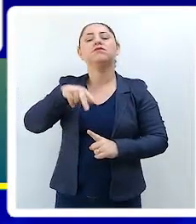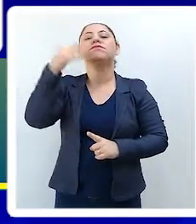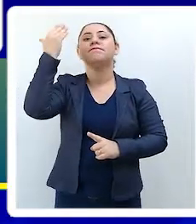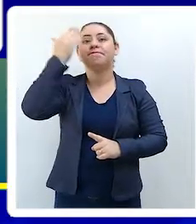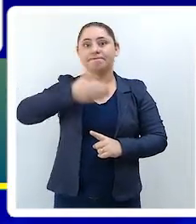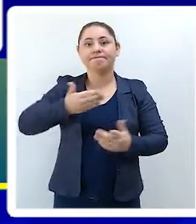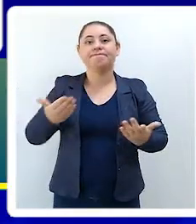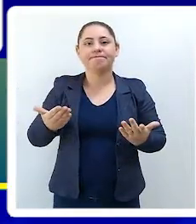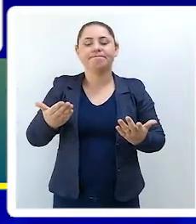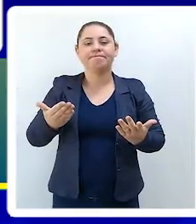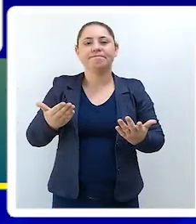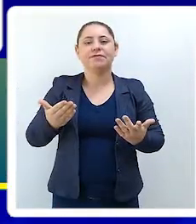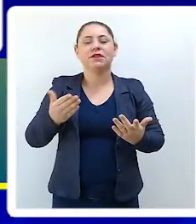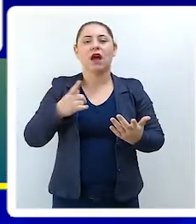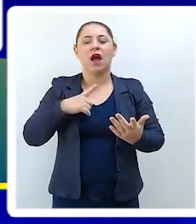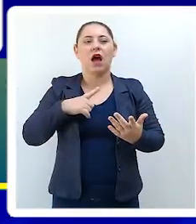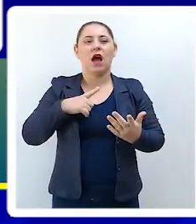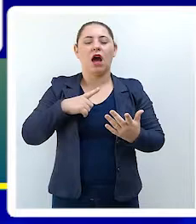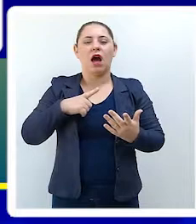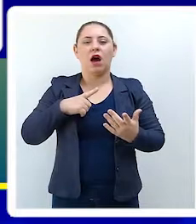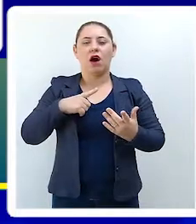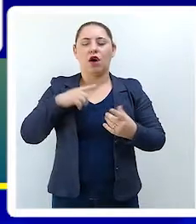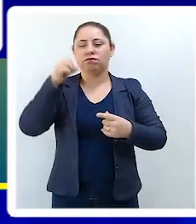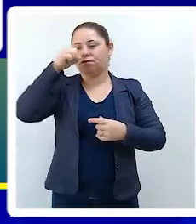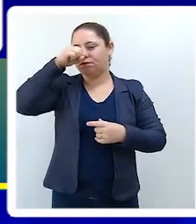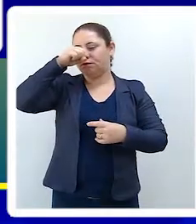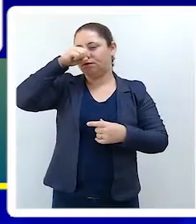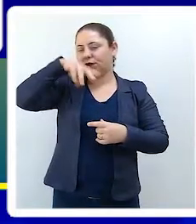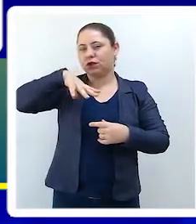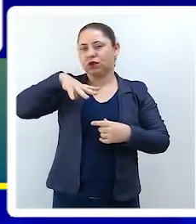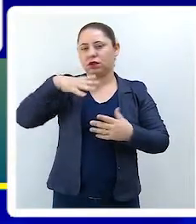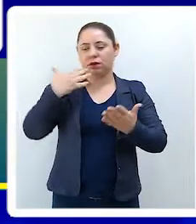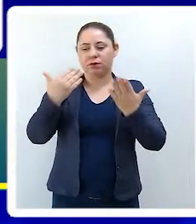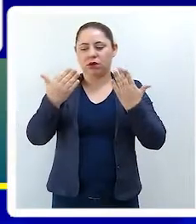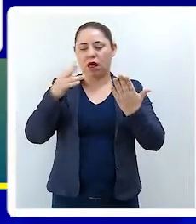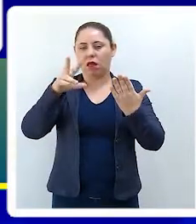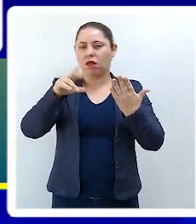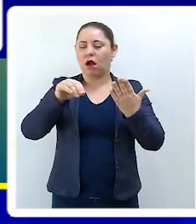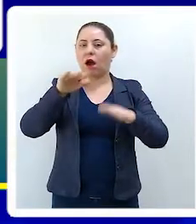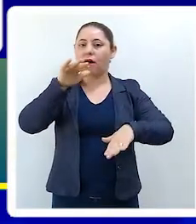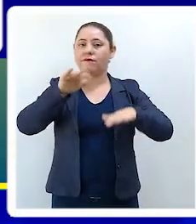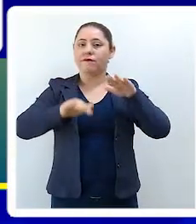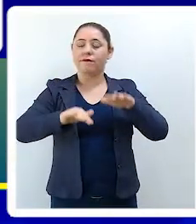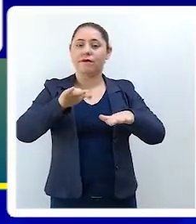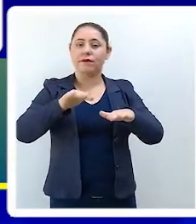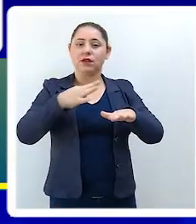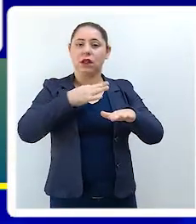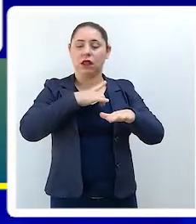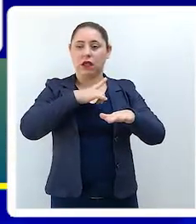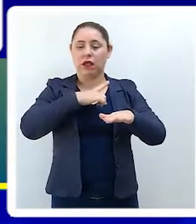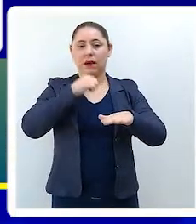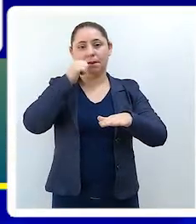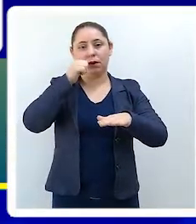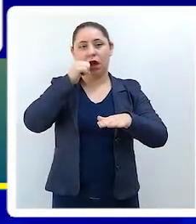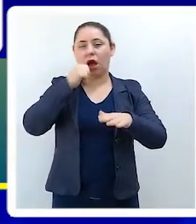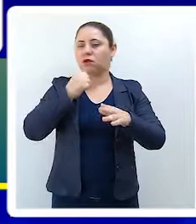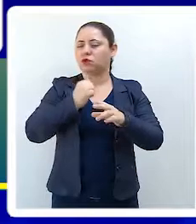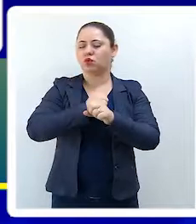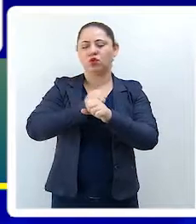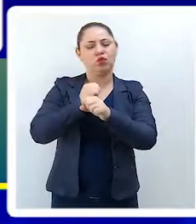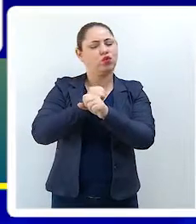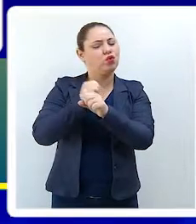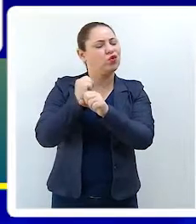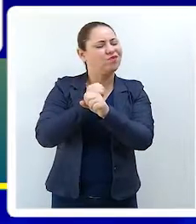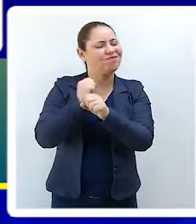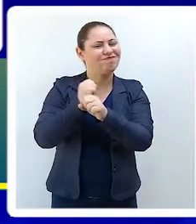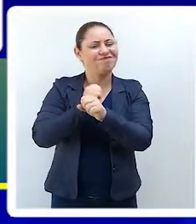né? Ela é exteriorizada, a violência psicológica não. Então, muitas vezes, você tem mulheres que passam